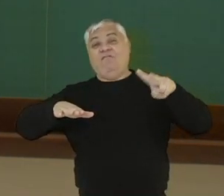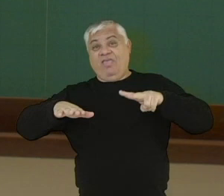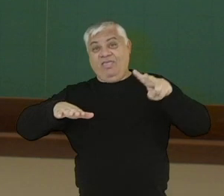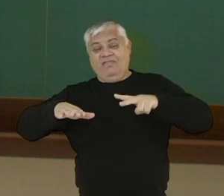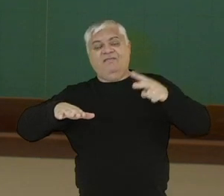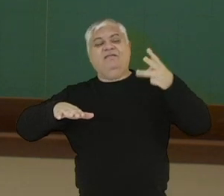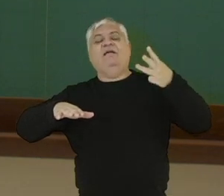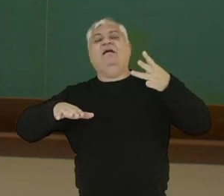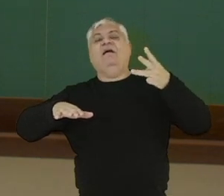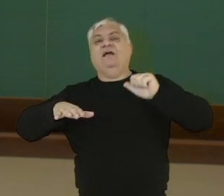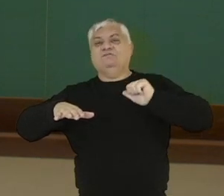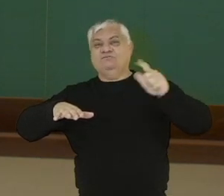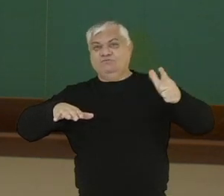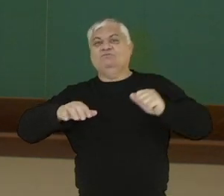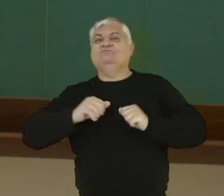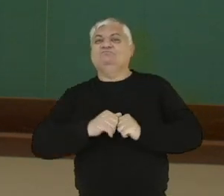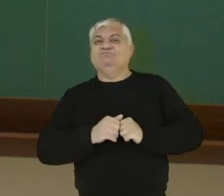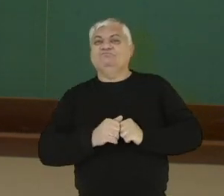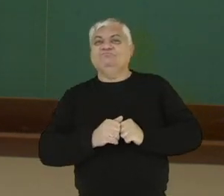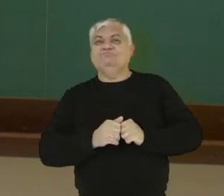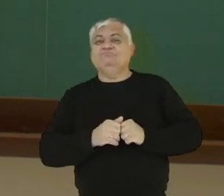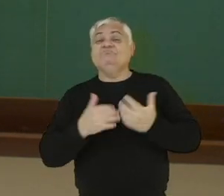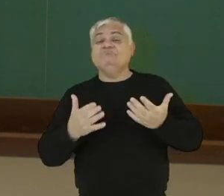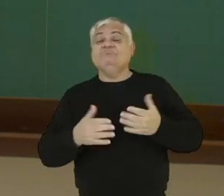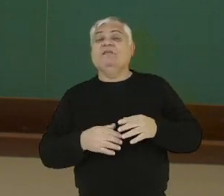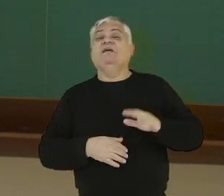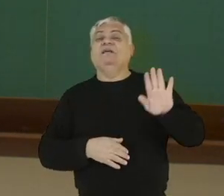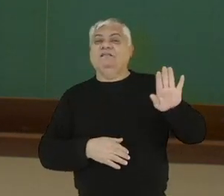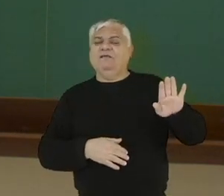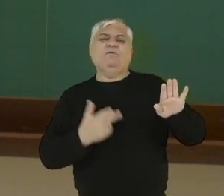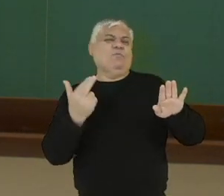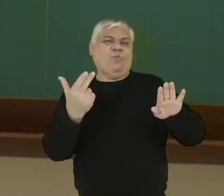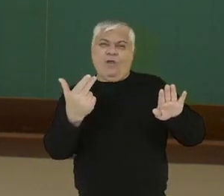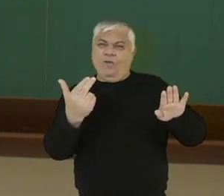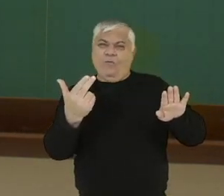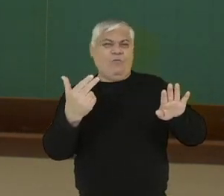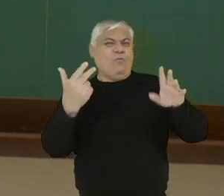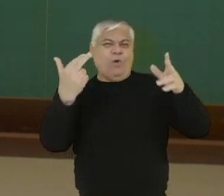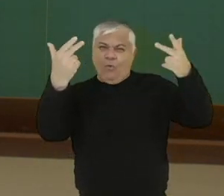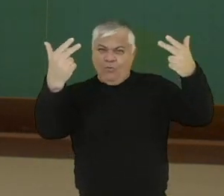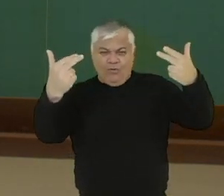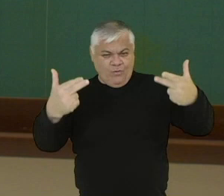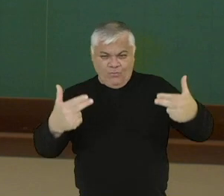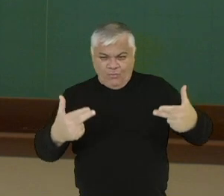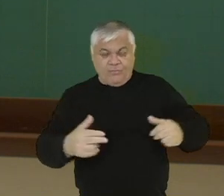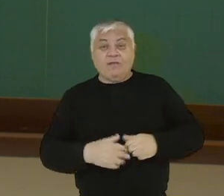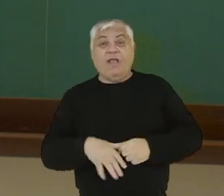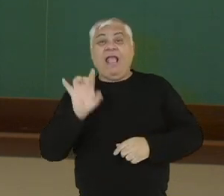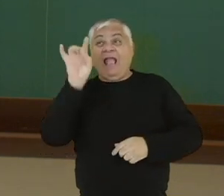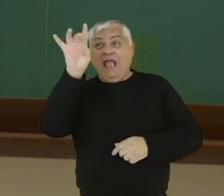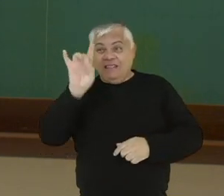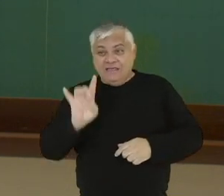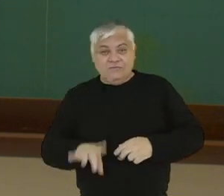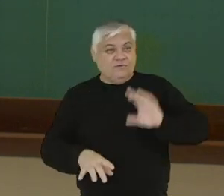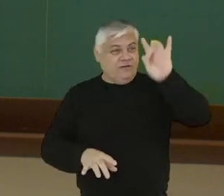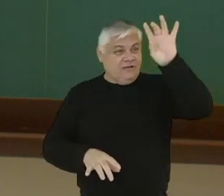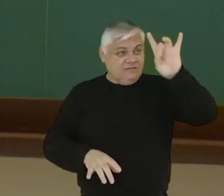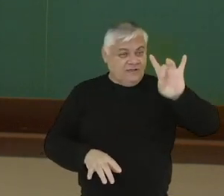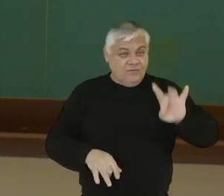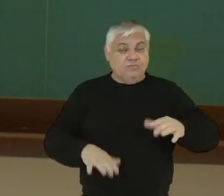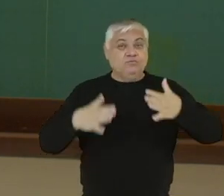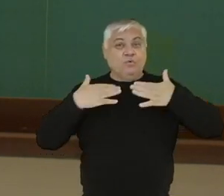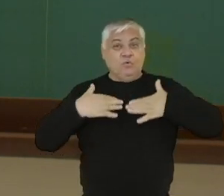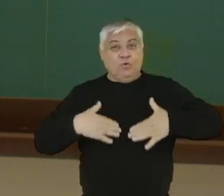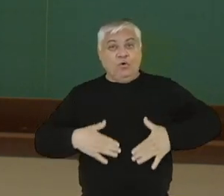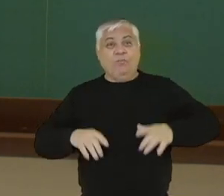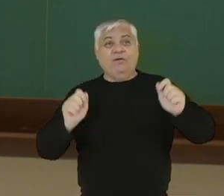pé direito, azul e o pé direito. E para o pé esquerdo a mesma coisa. Repare que para cada possibilidade de parte do